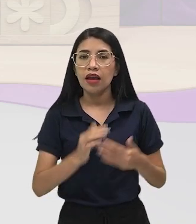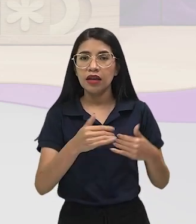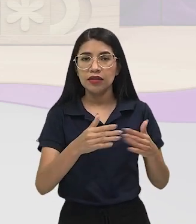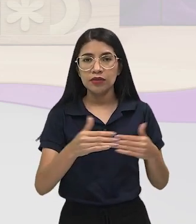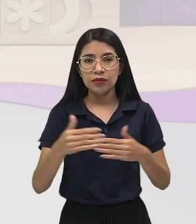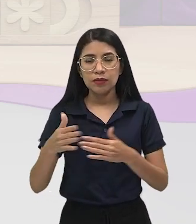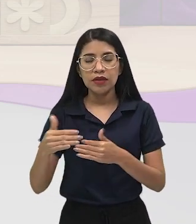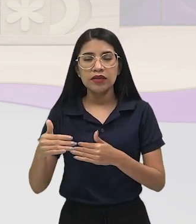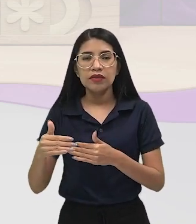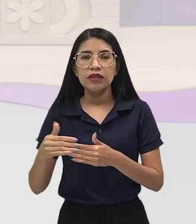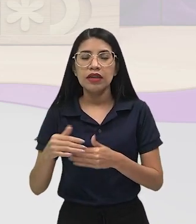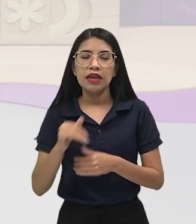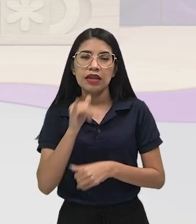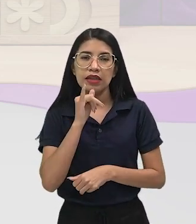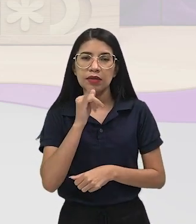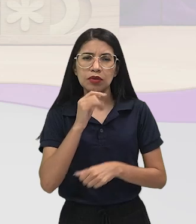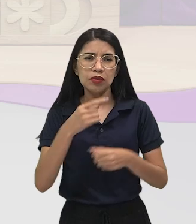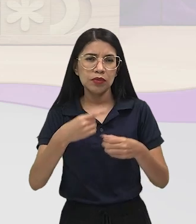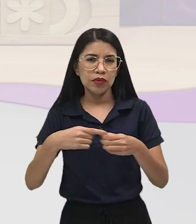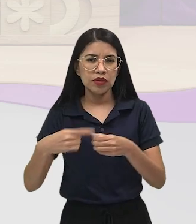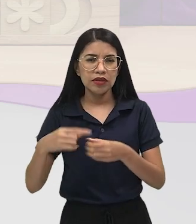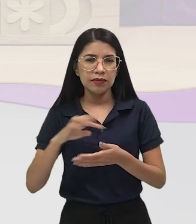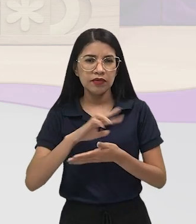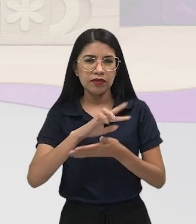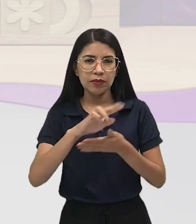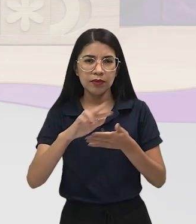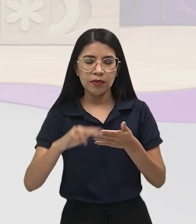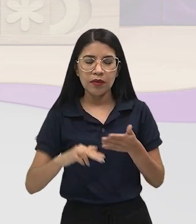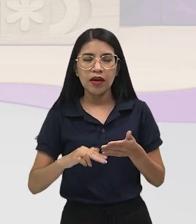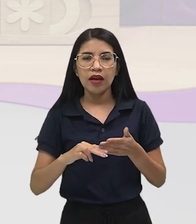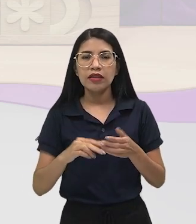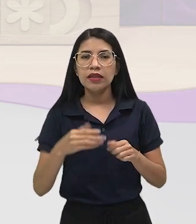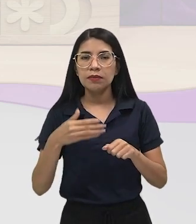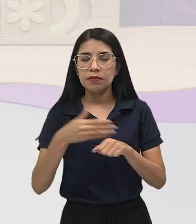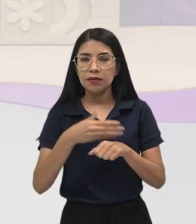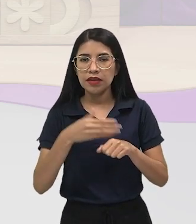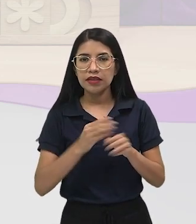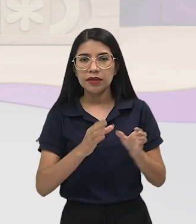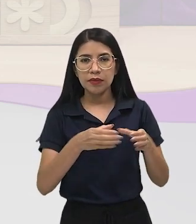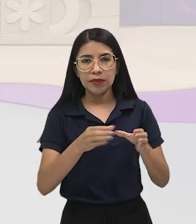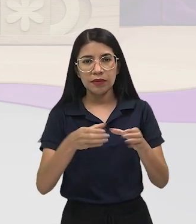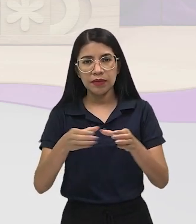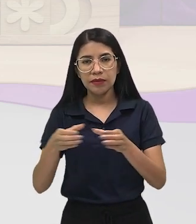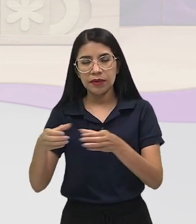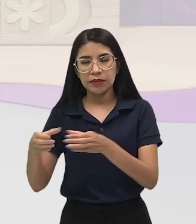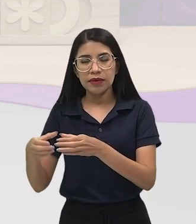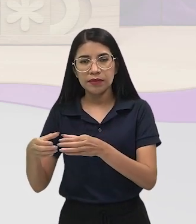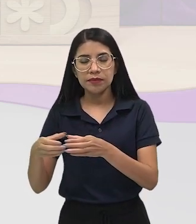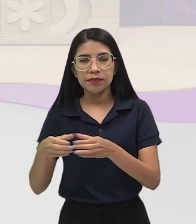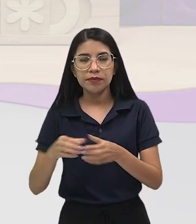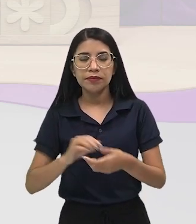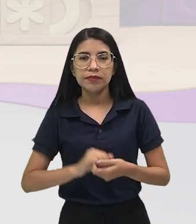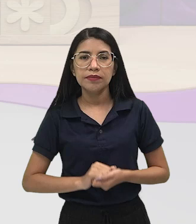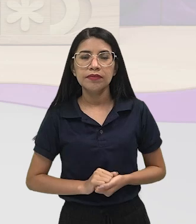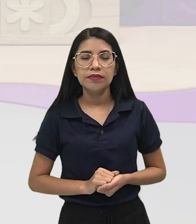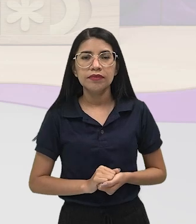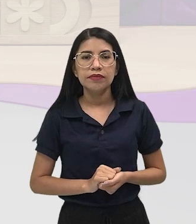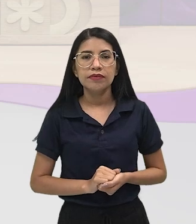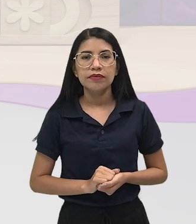as turmas, olha, Careiro 1, Guajará 2, Guajará 3, Uareni,